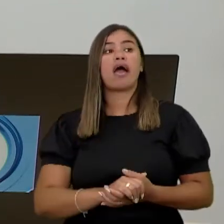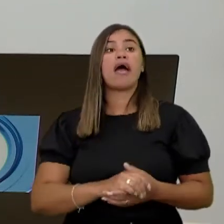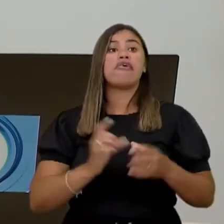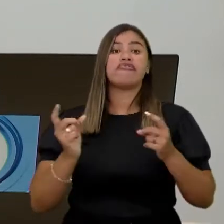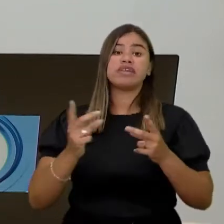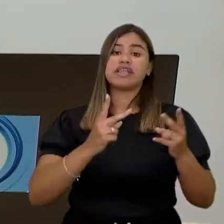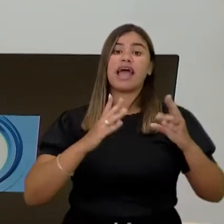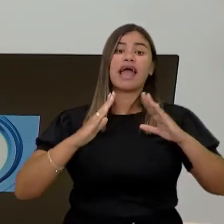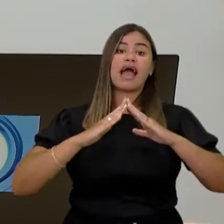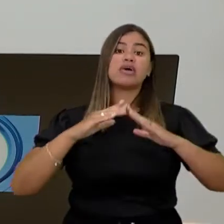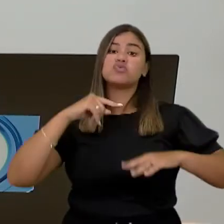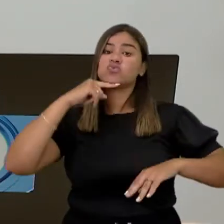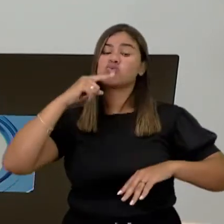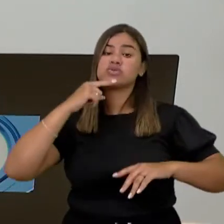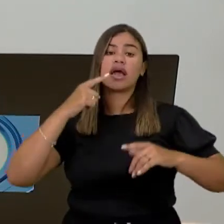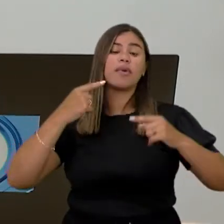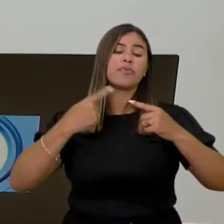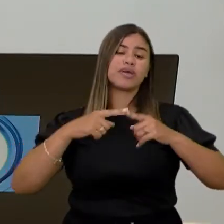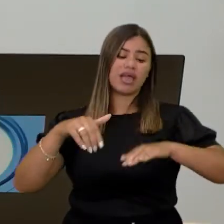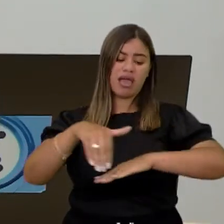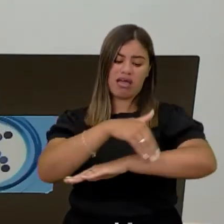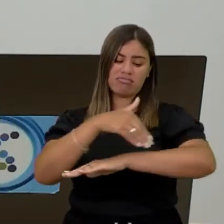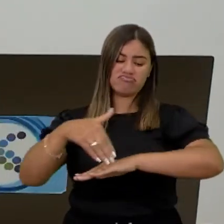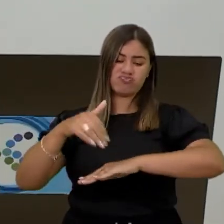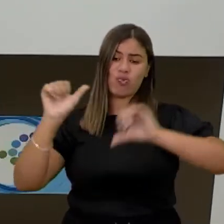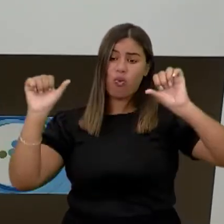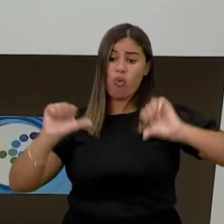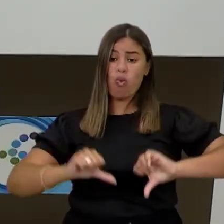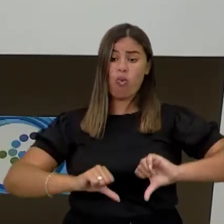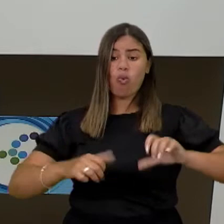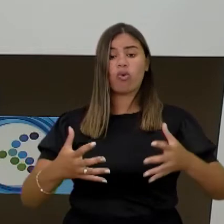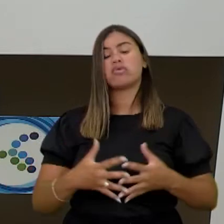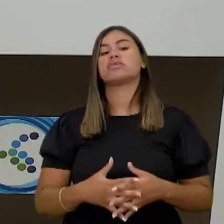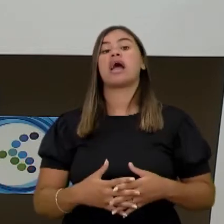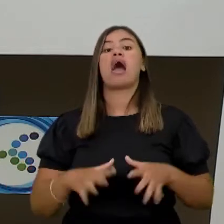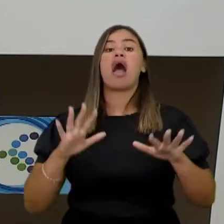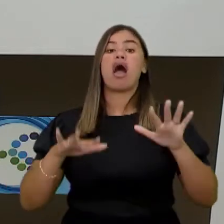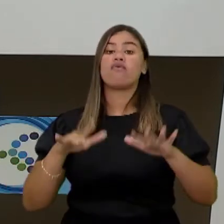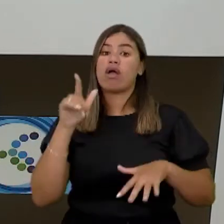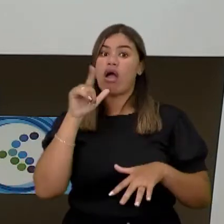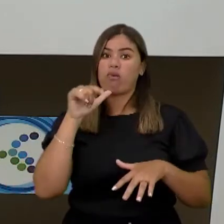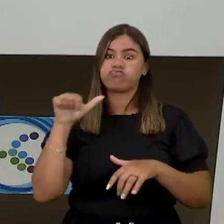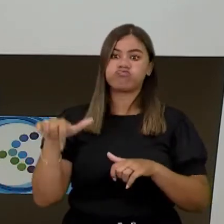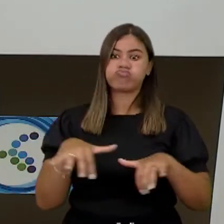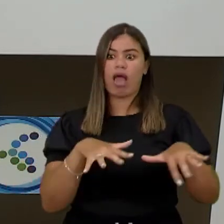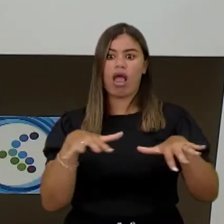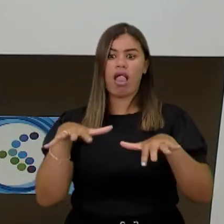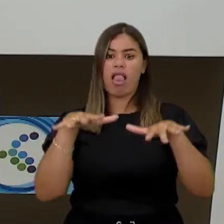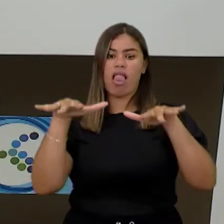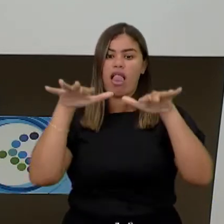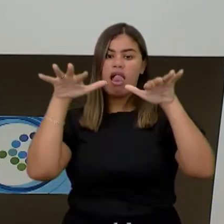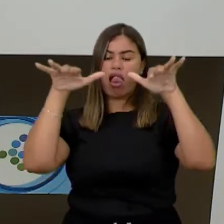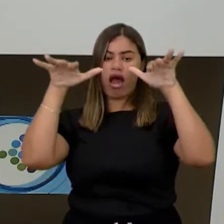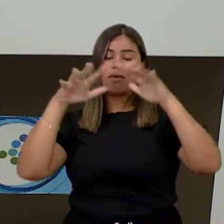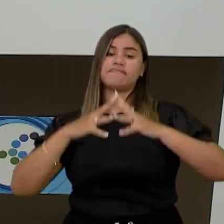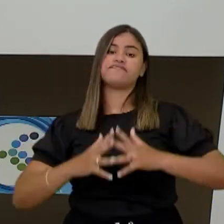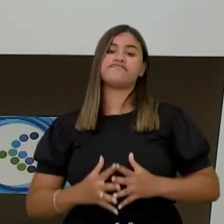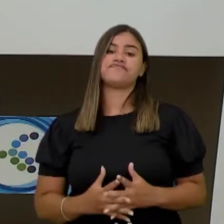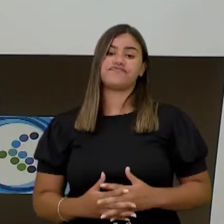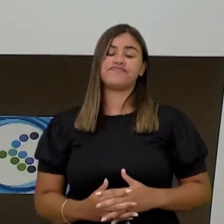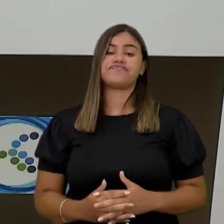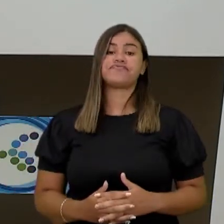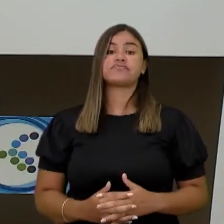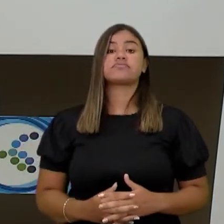Você quer vender sua casa, mas a rua toda esburacada, o valor está lá embaixo. Às vezes tem enchente e aquilo afeta você mais do que diretamente.